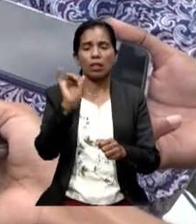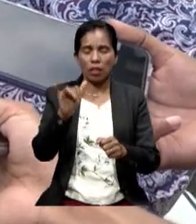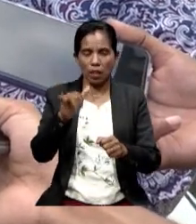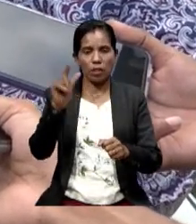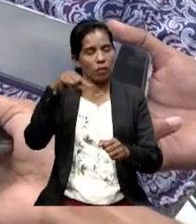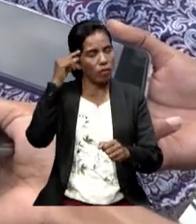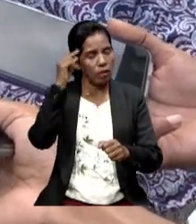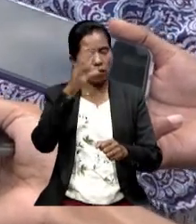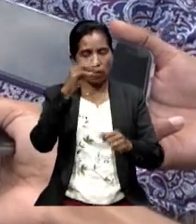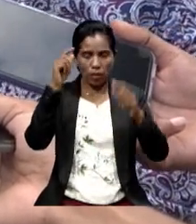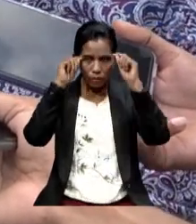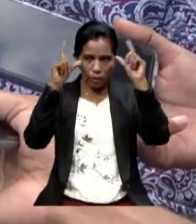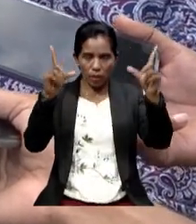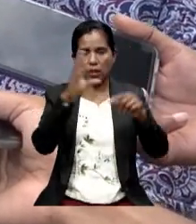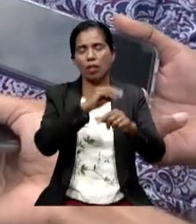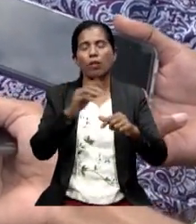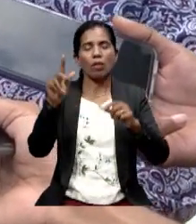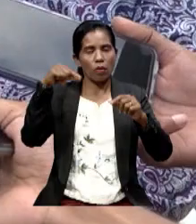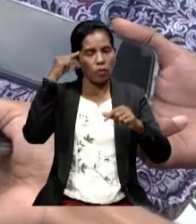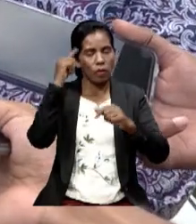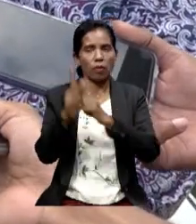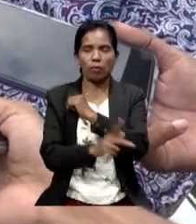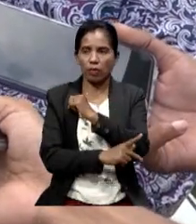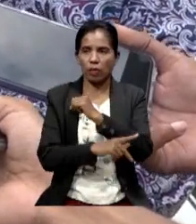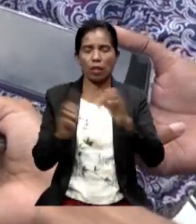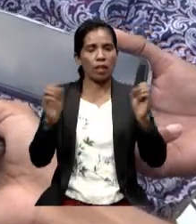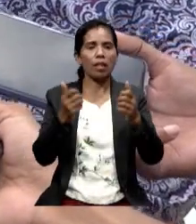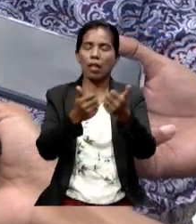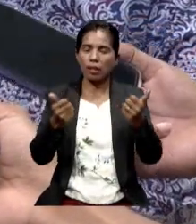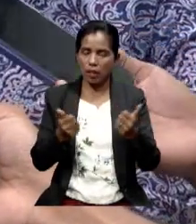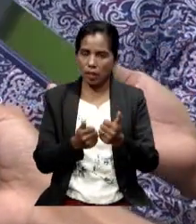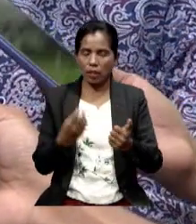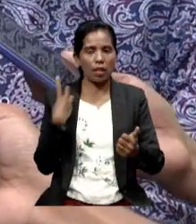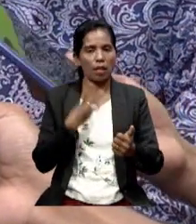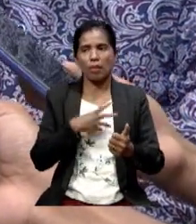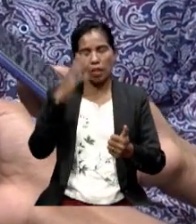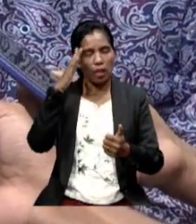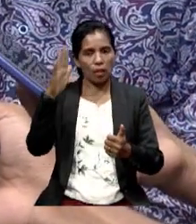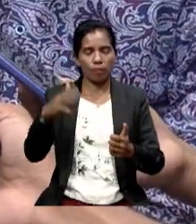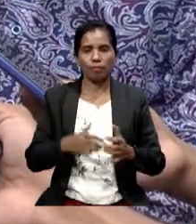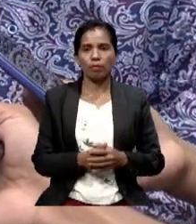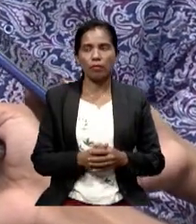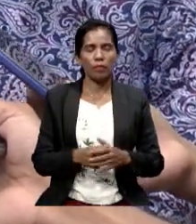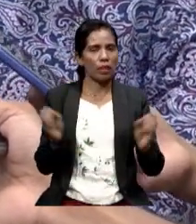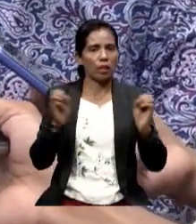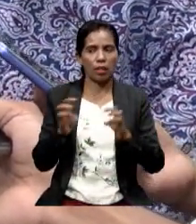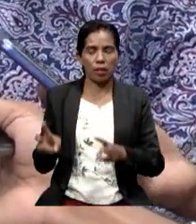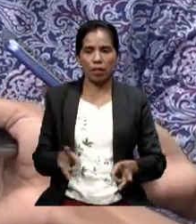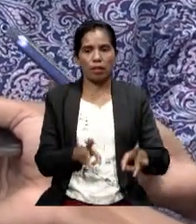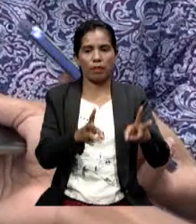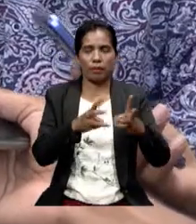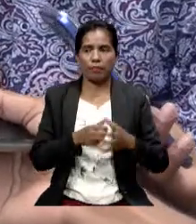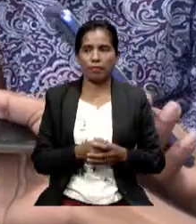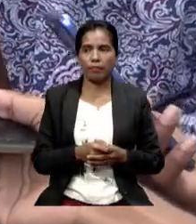ho governo Korea Portugal. Nebe laiha zensi ida luri ba sing nyami lah tene ne laiha dalam dalam